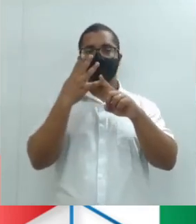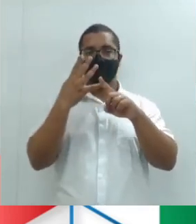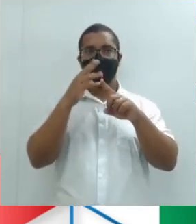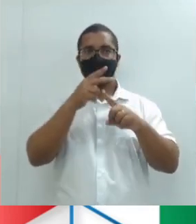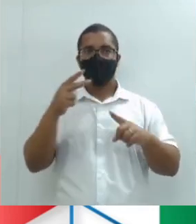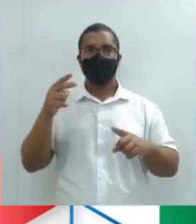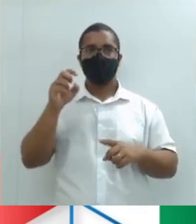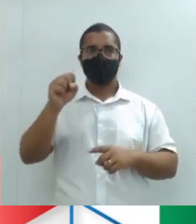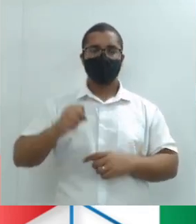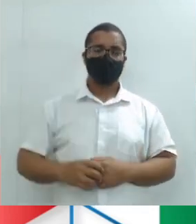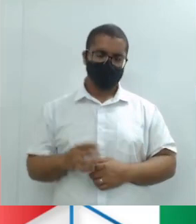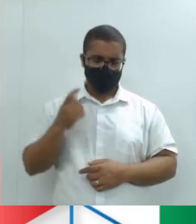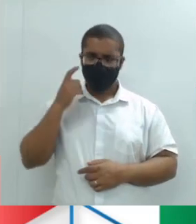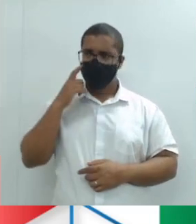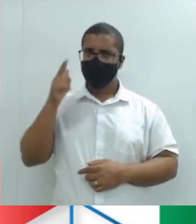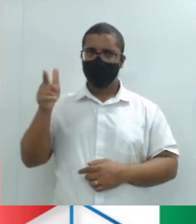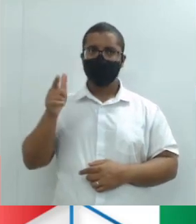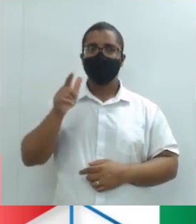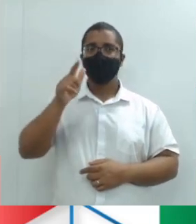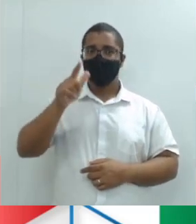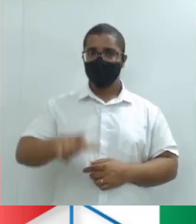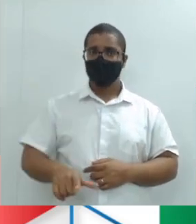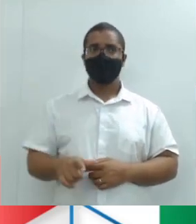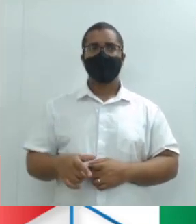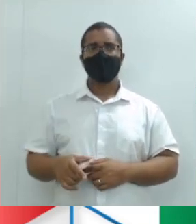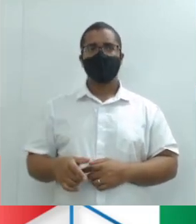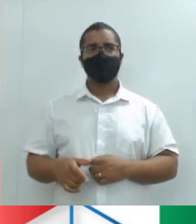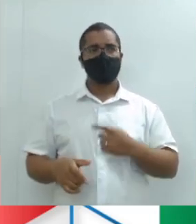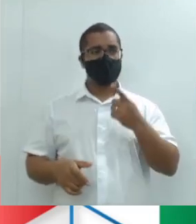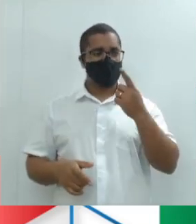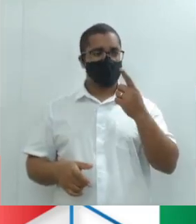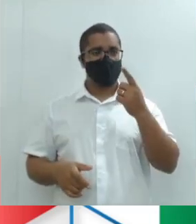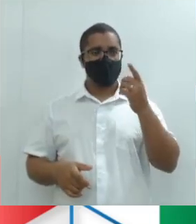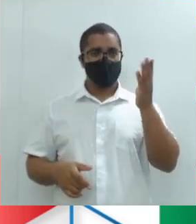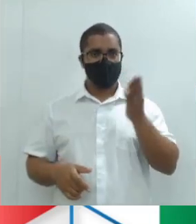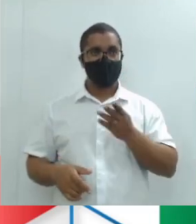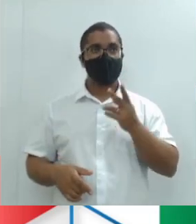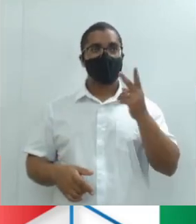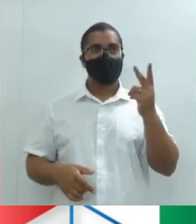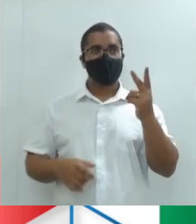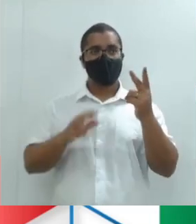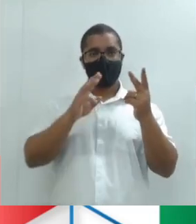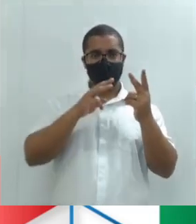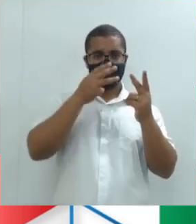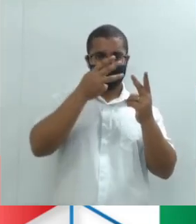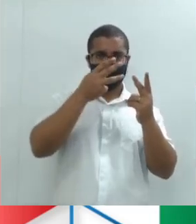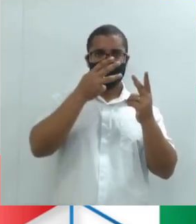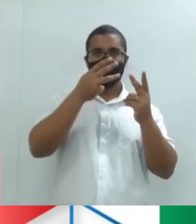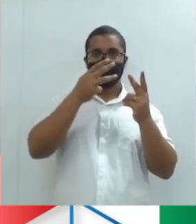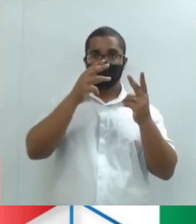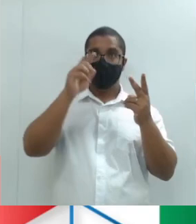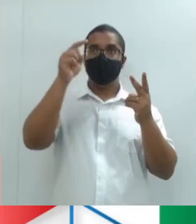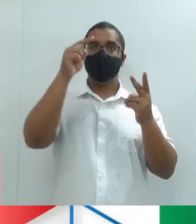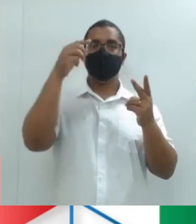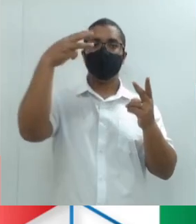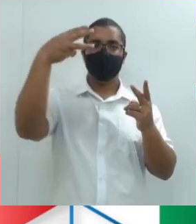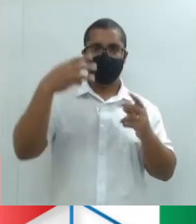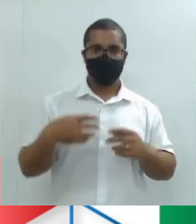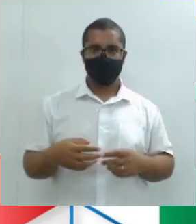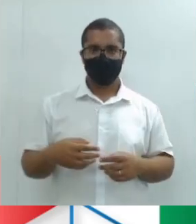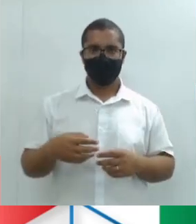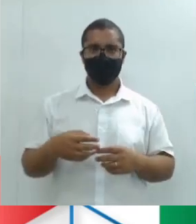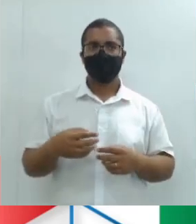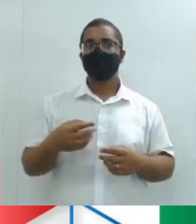8. Vamos para o item B direto. 1 meio elevado ao cubo e elevado a menos 3.